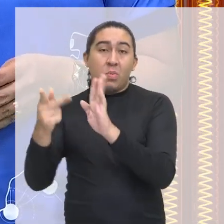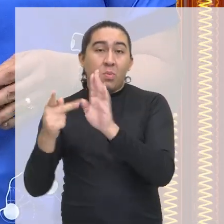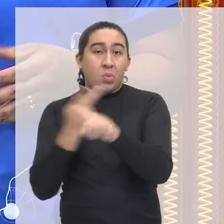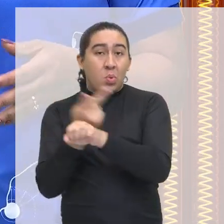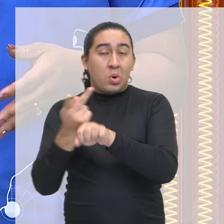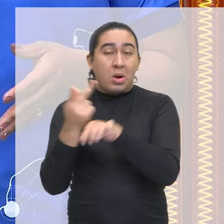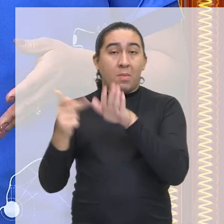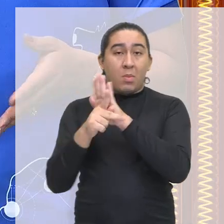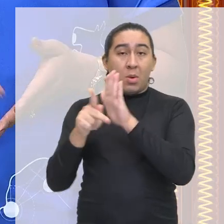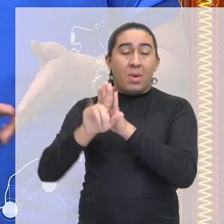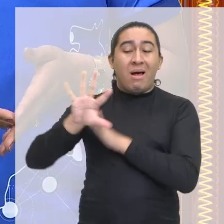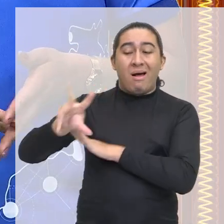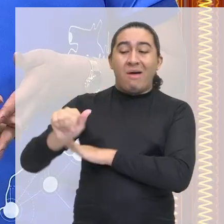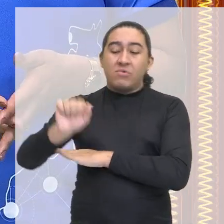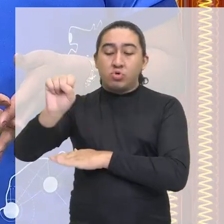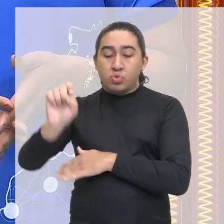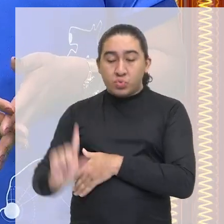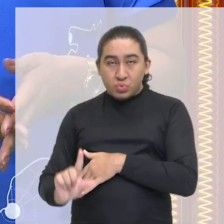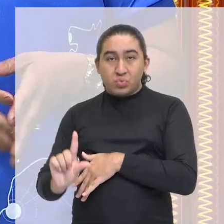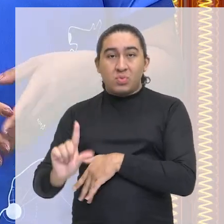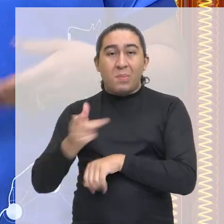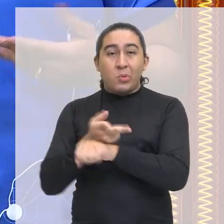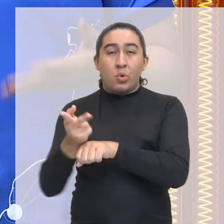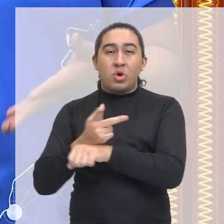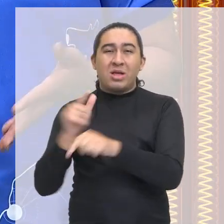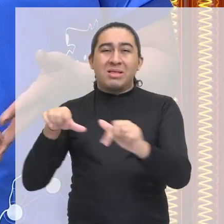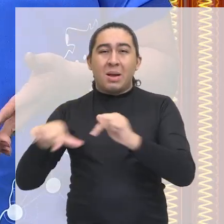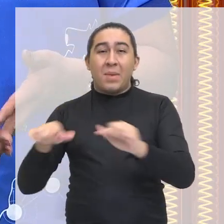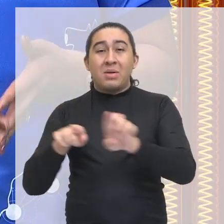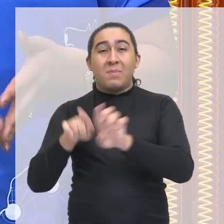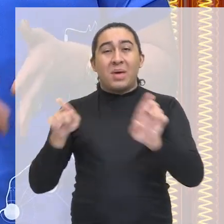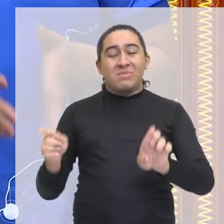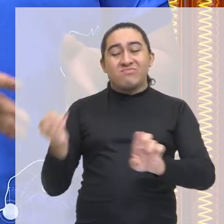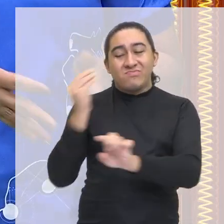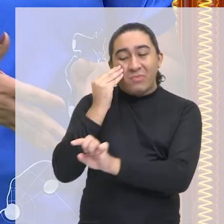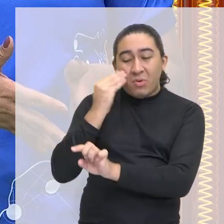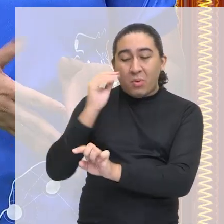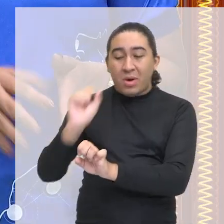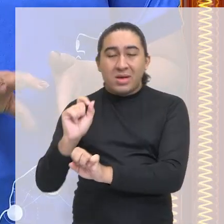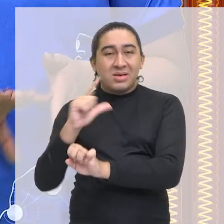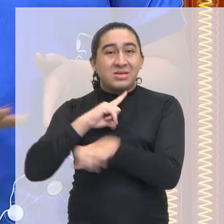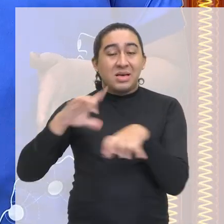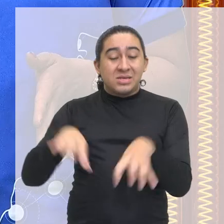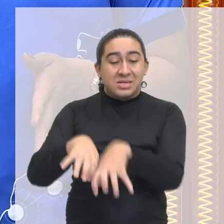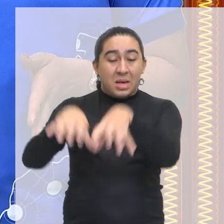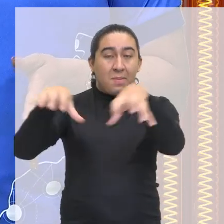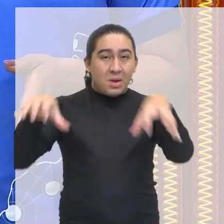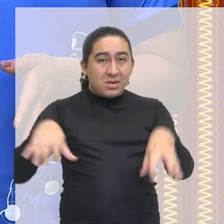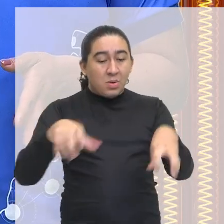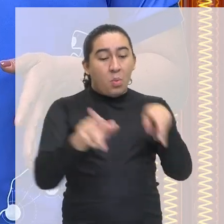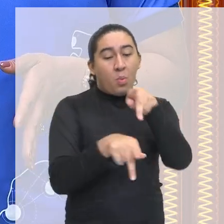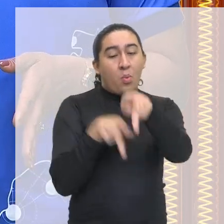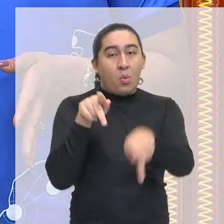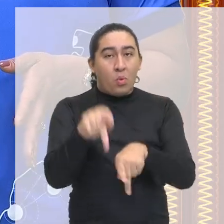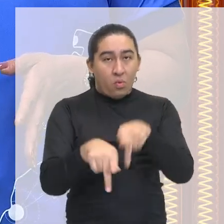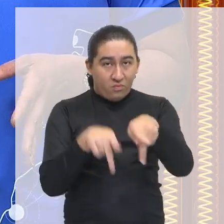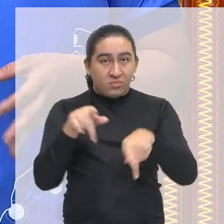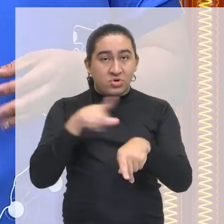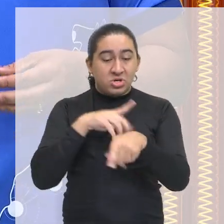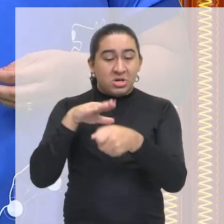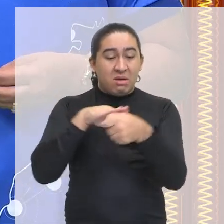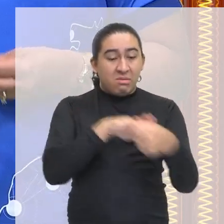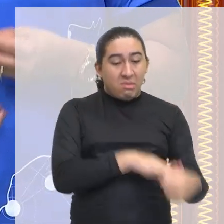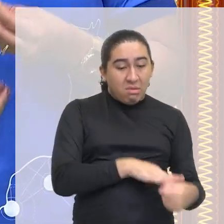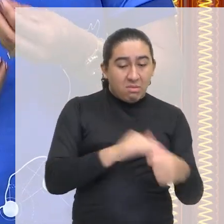de empregos, só que quando ele chegou lá, ele vivenciou a questão da segregação, ou seja, da separação, da